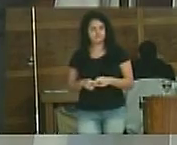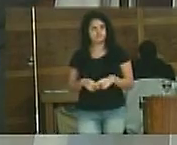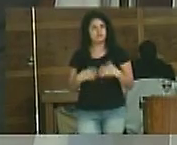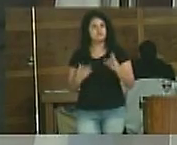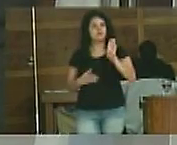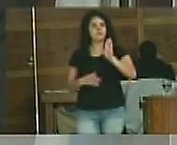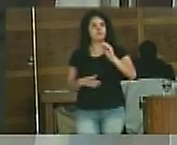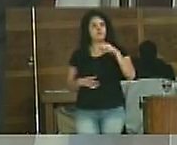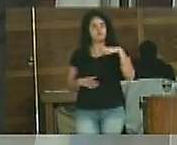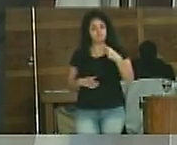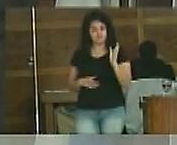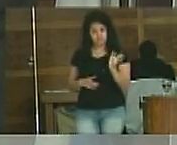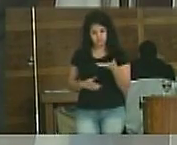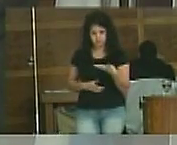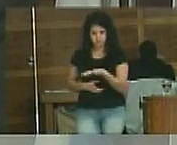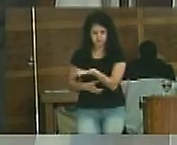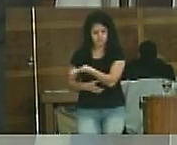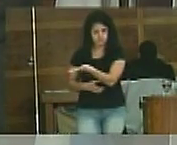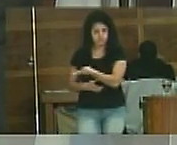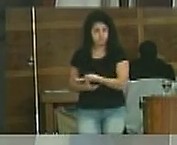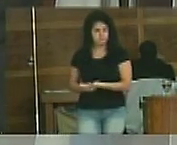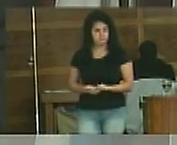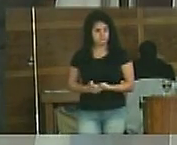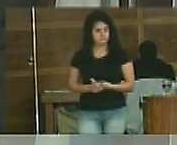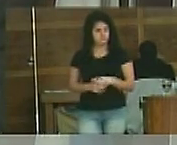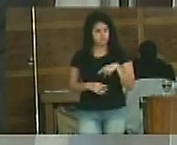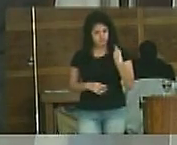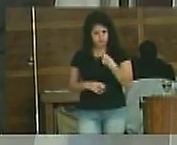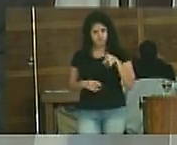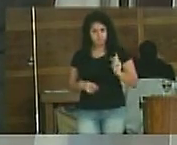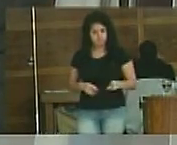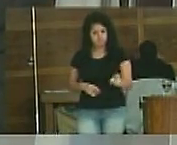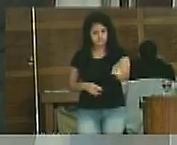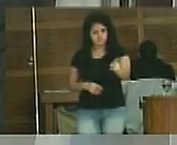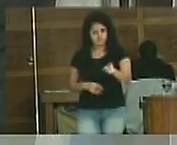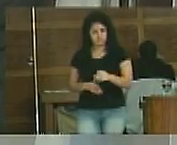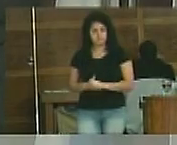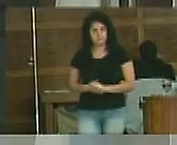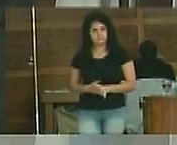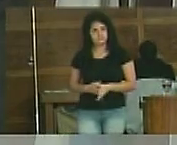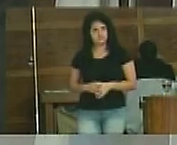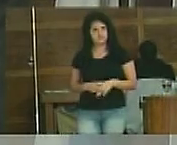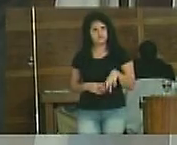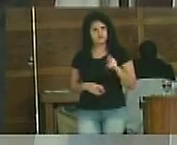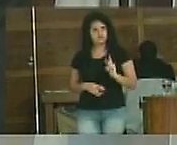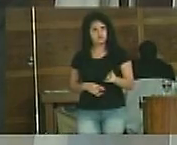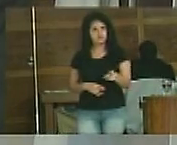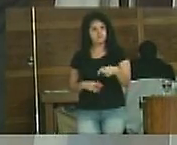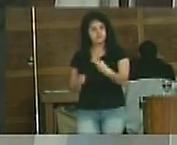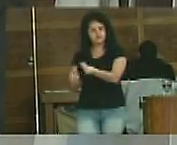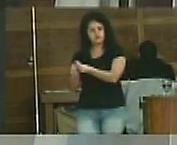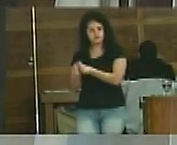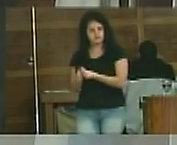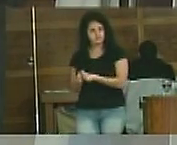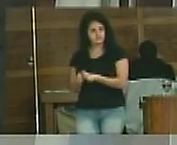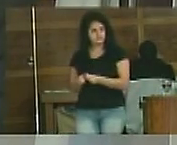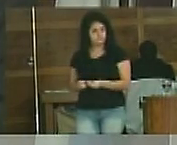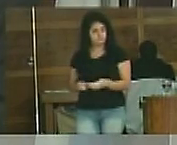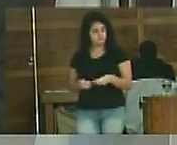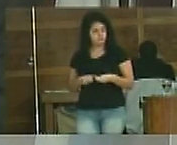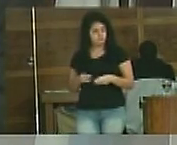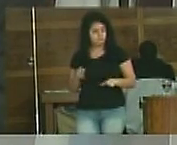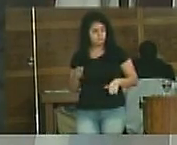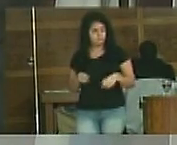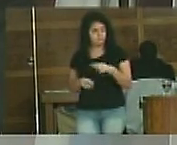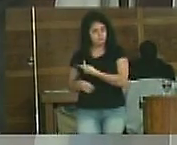bote? Já foi embora? Quero o bote de novo aqui, cadê o choque? Vamos continuar, porra. Vamos continuar. Trazer esses caras para cá, comandante.